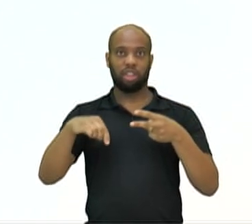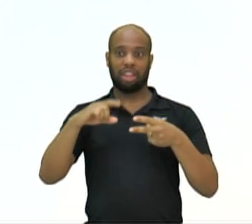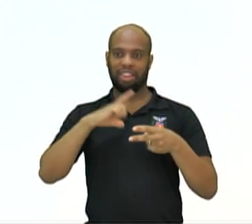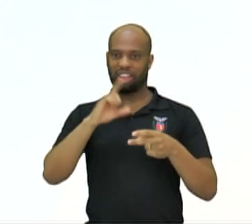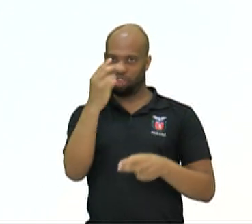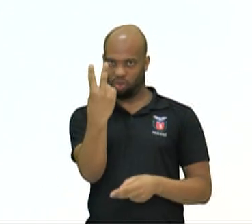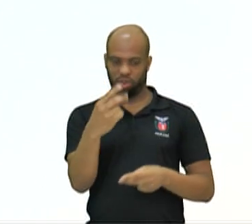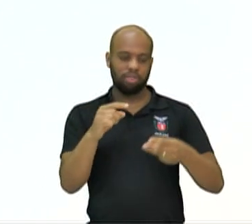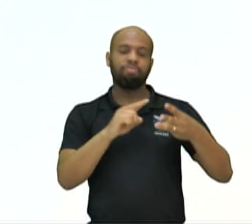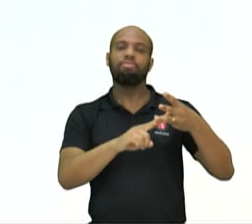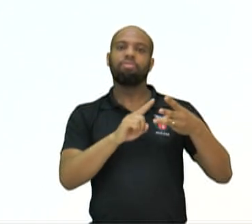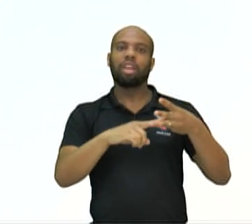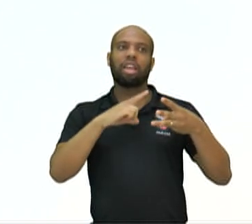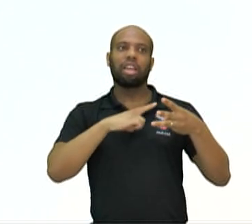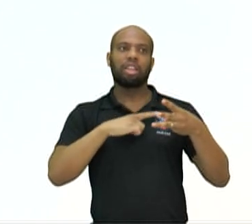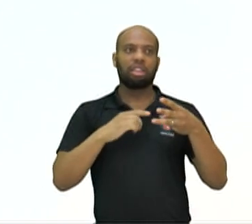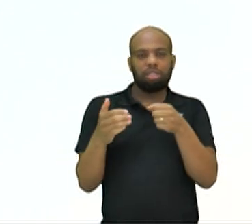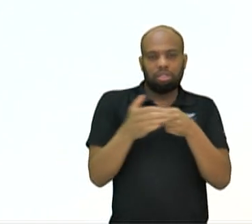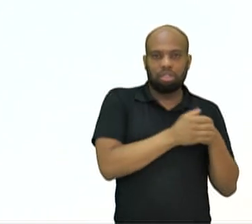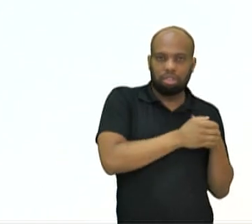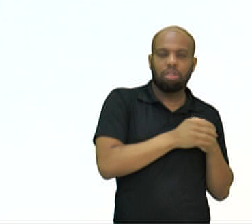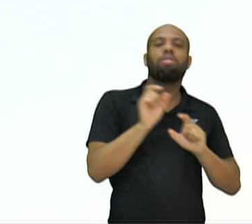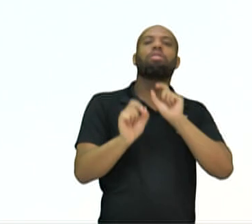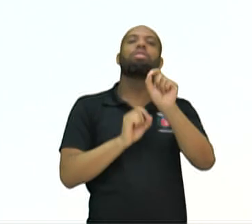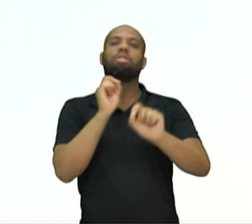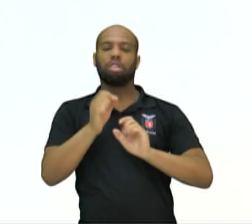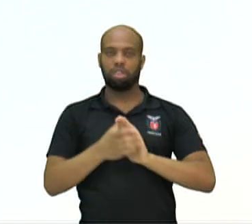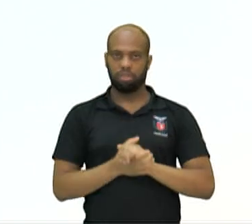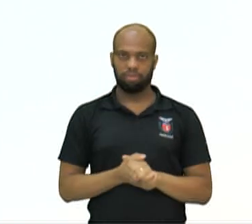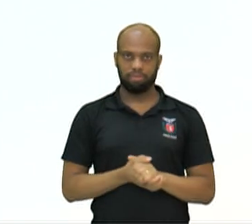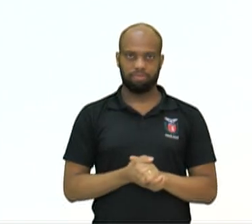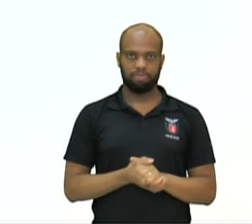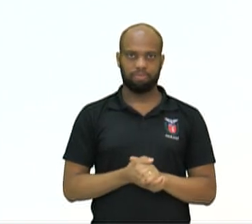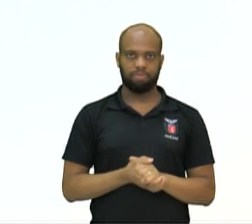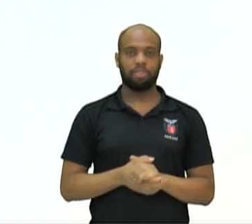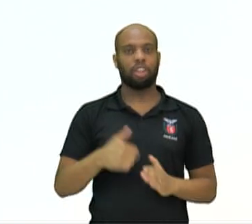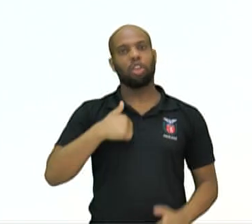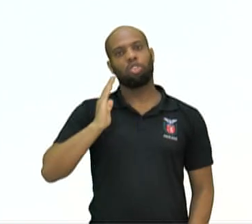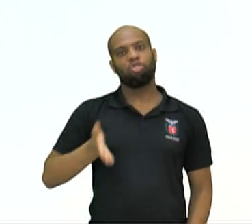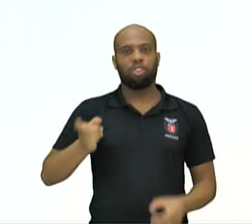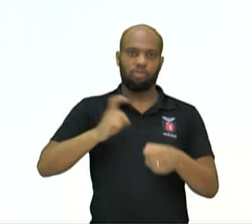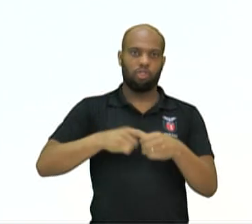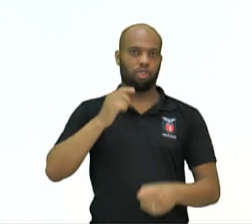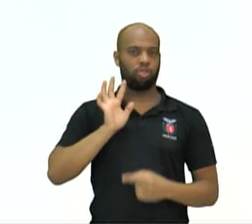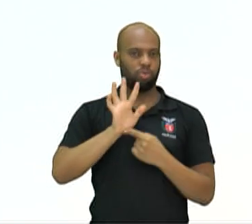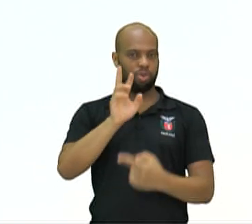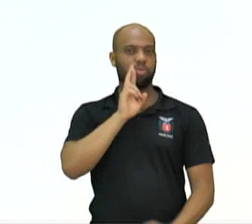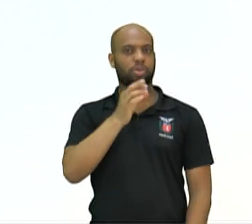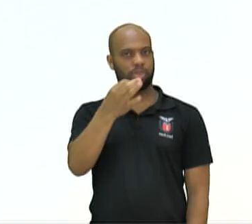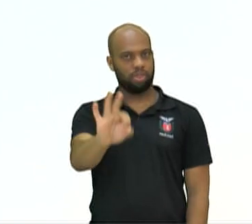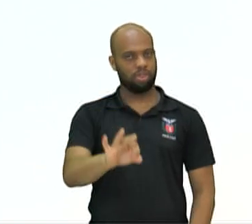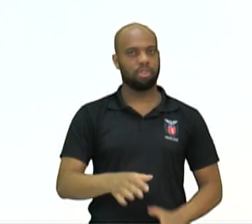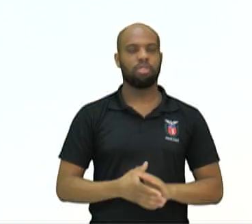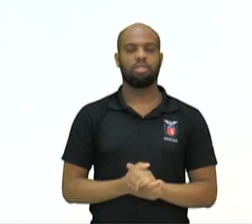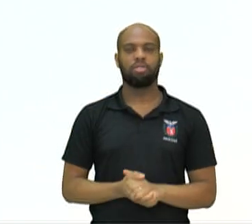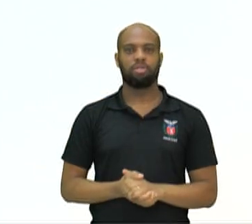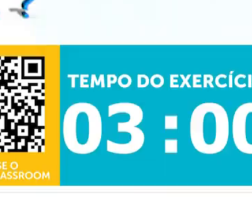composto. Letra C, sujeito desinencial. Já voltamos.